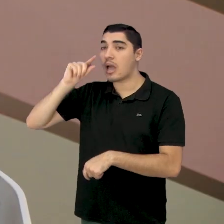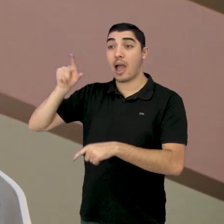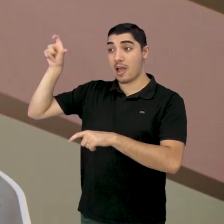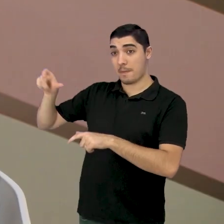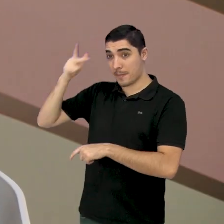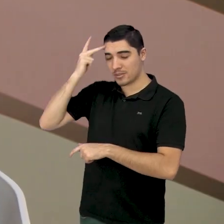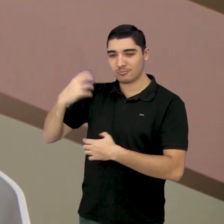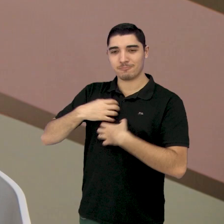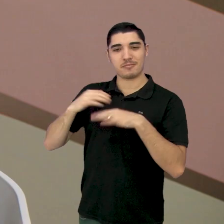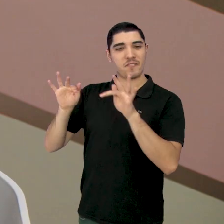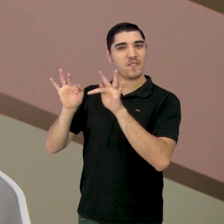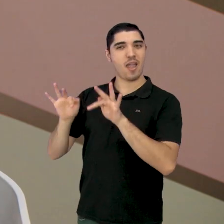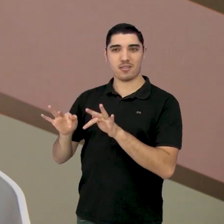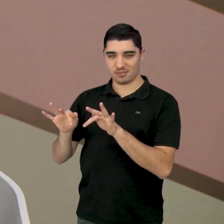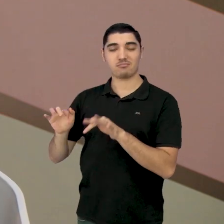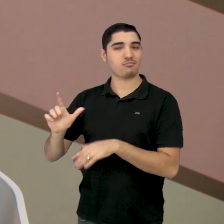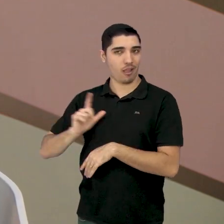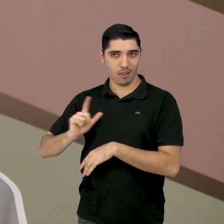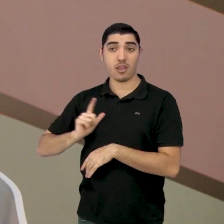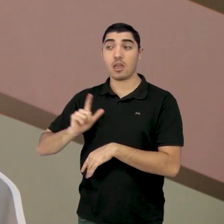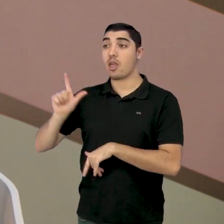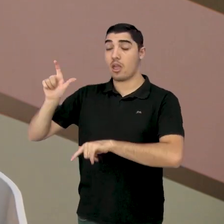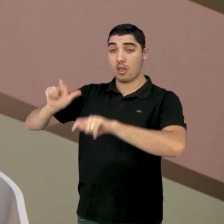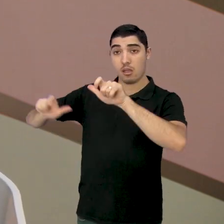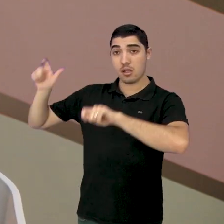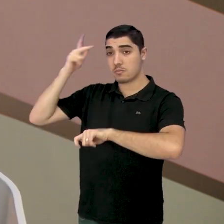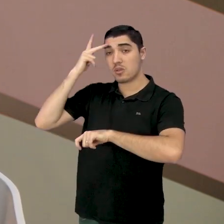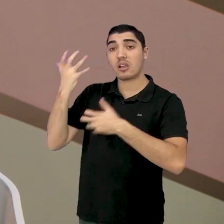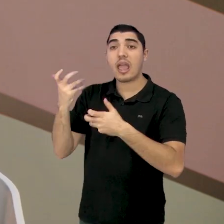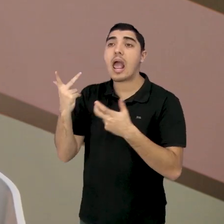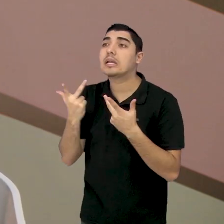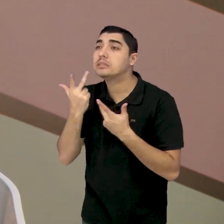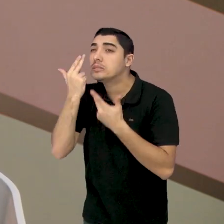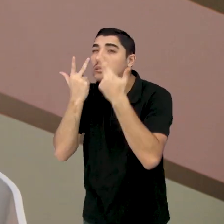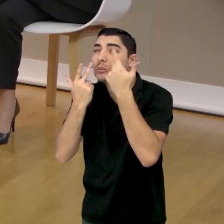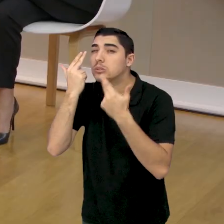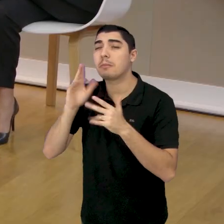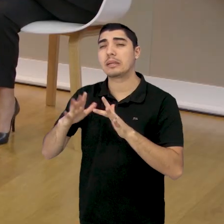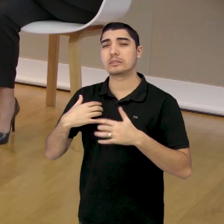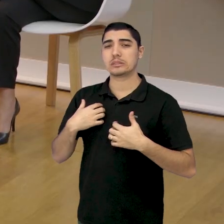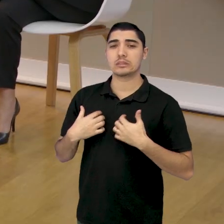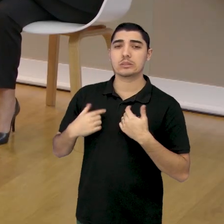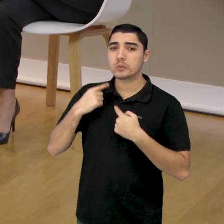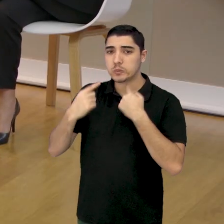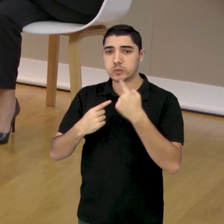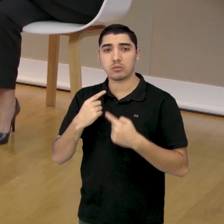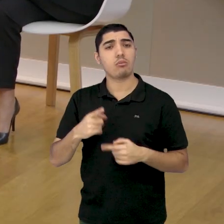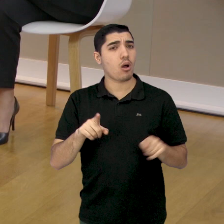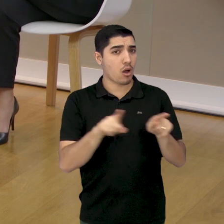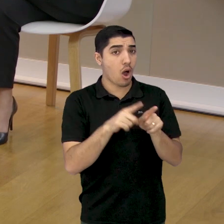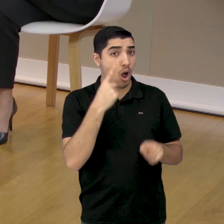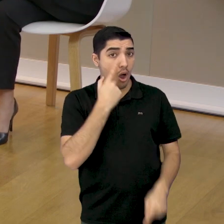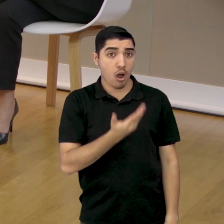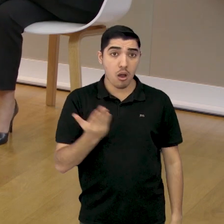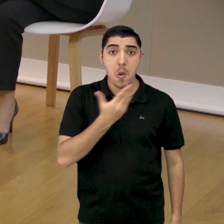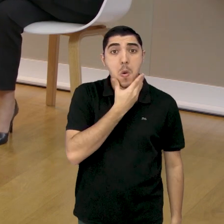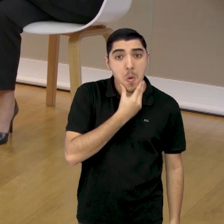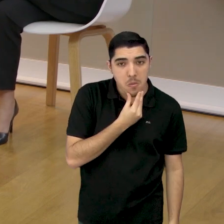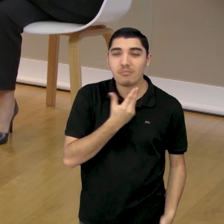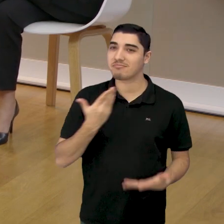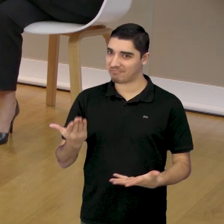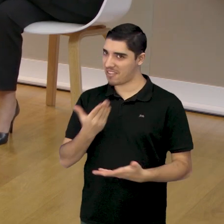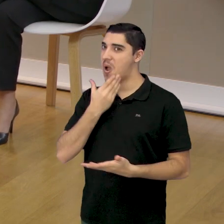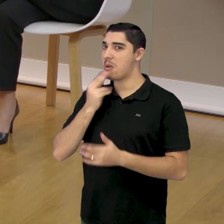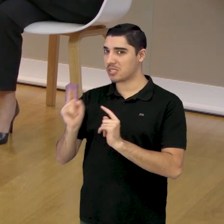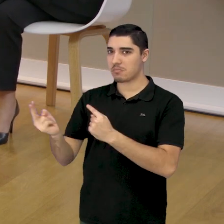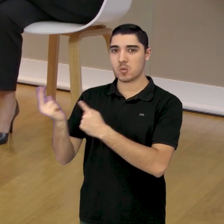paciente fica super feliz. E muita gente, às vezes, quer fazer a cirurgia, mas tem dúvida, né? Como lá, vai ficar. Homens, né? Homens Novamente. se